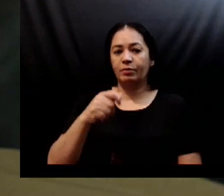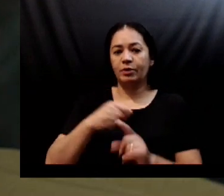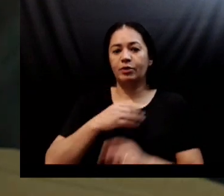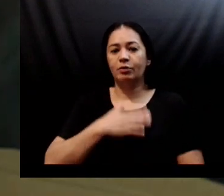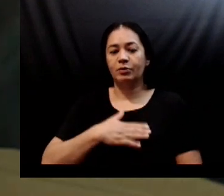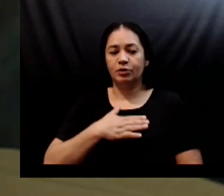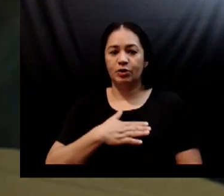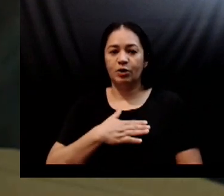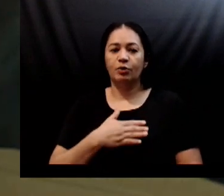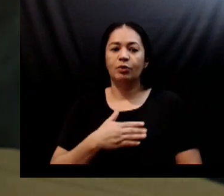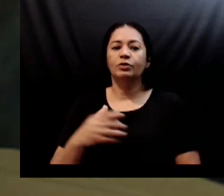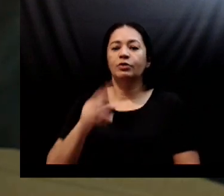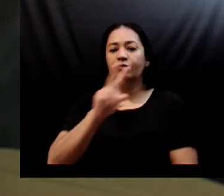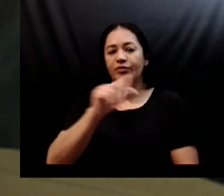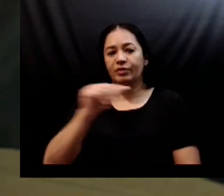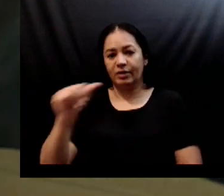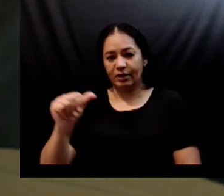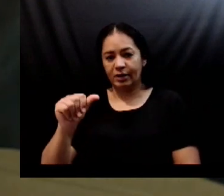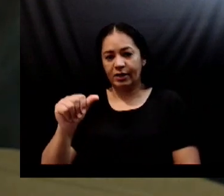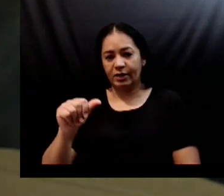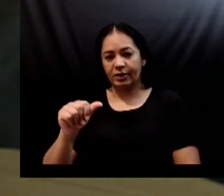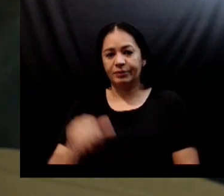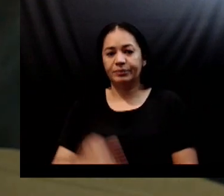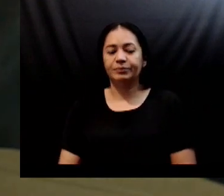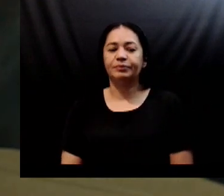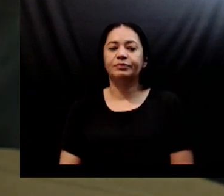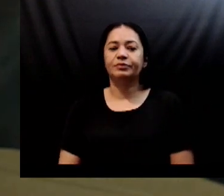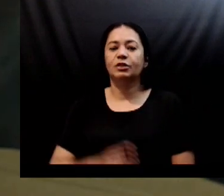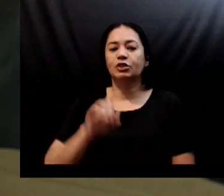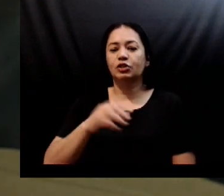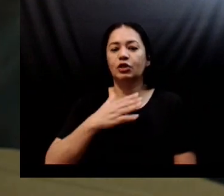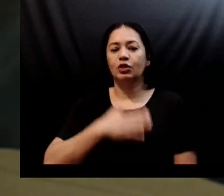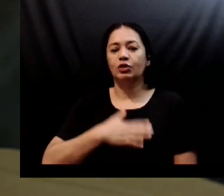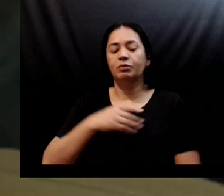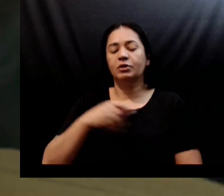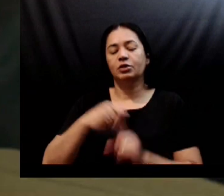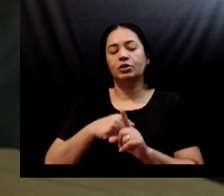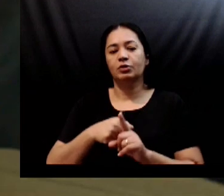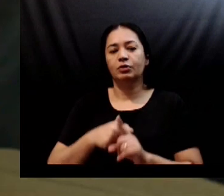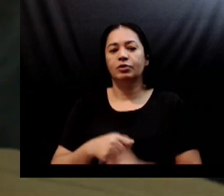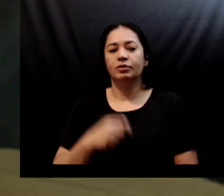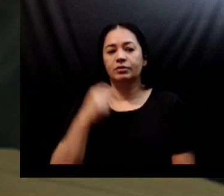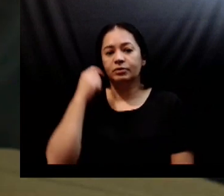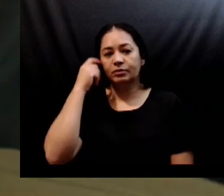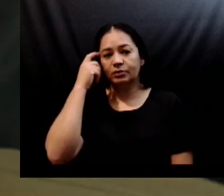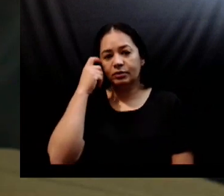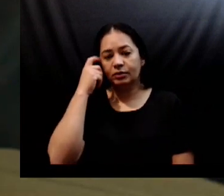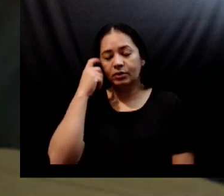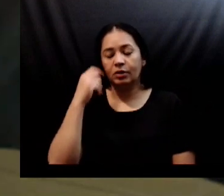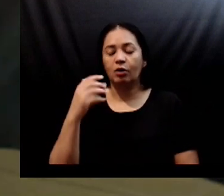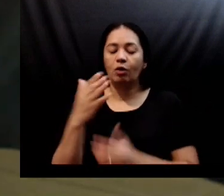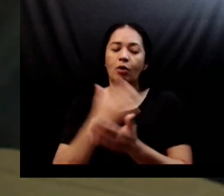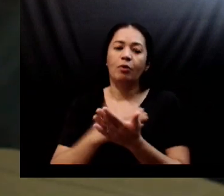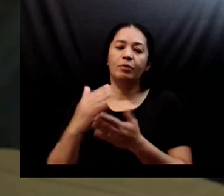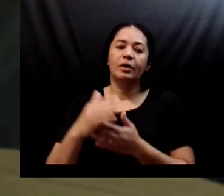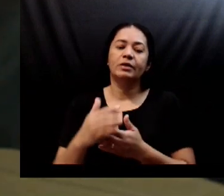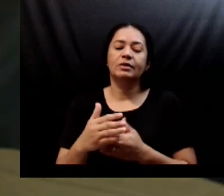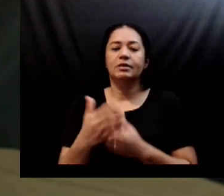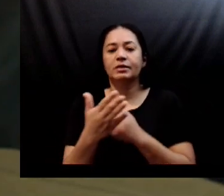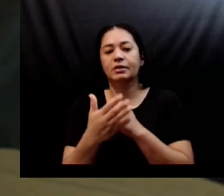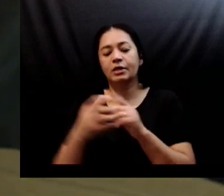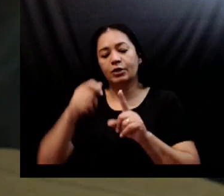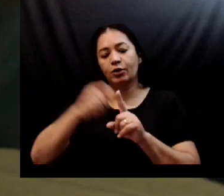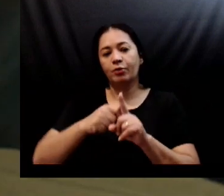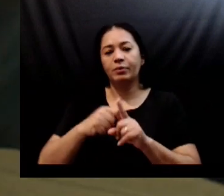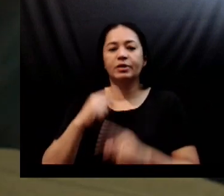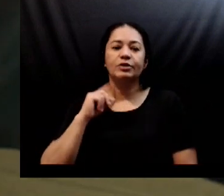Alimentação. Os índices aplicados serão retroativos a maio, mês da data base do funcionalismo público